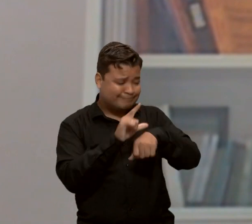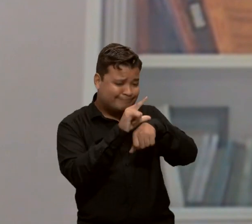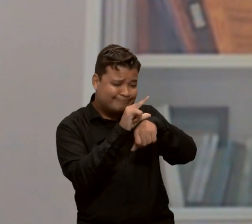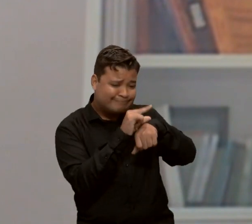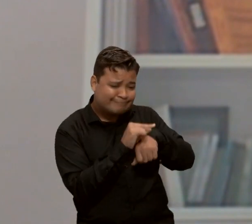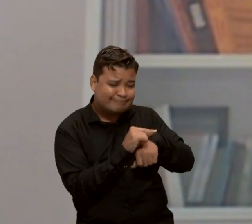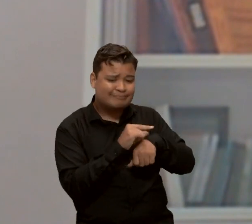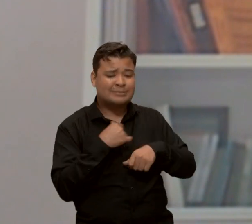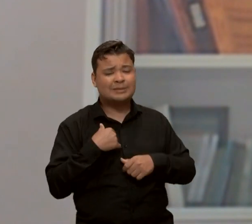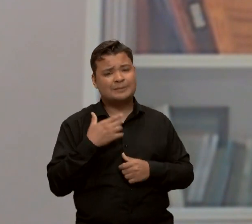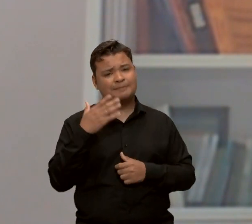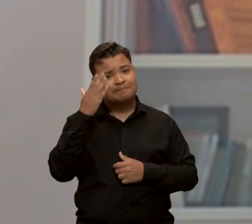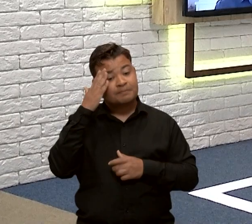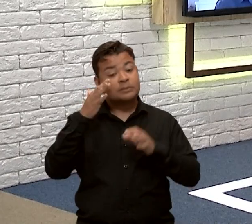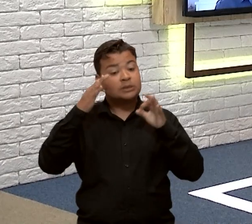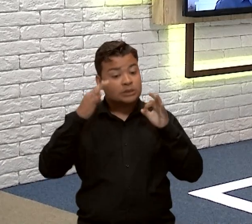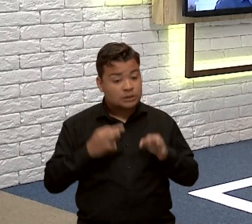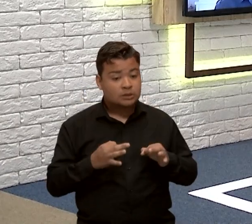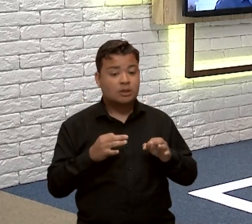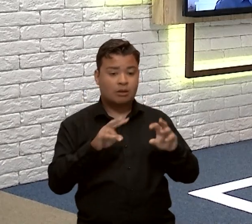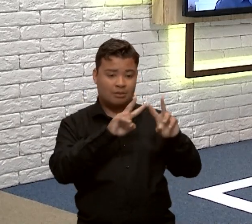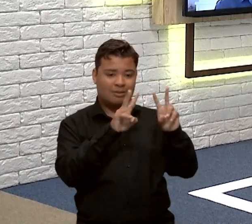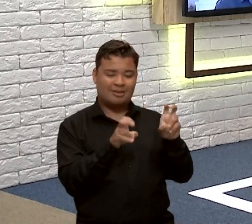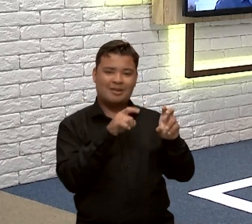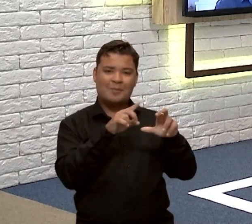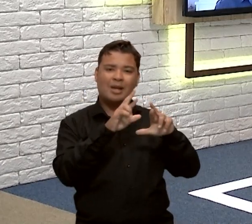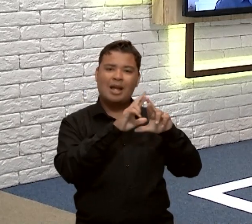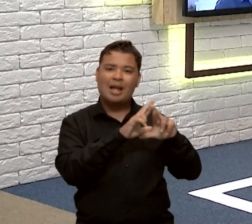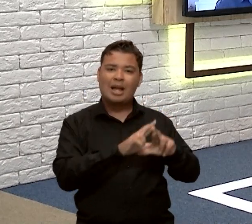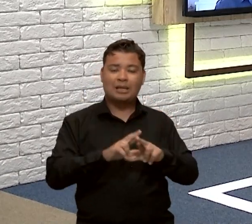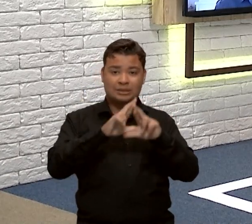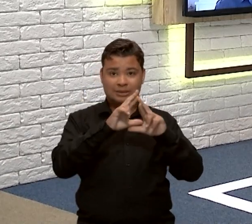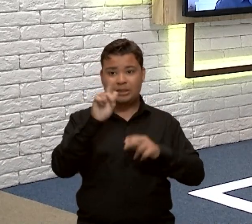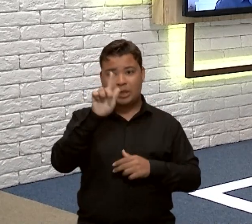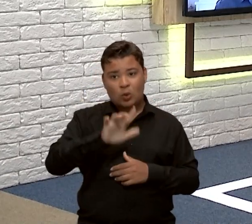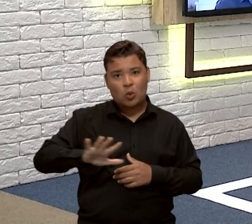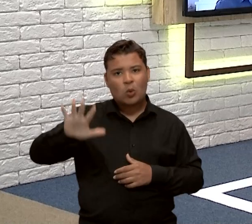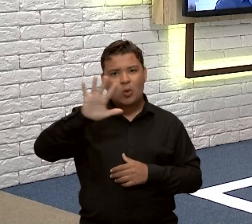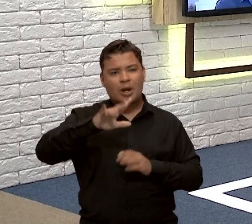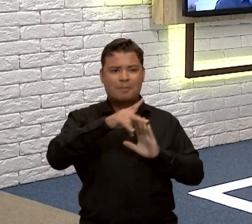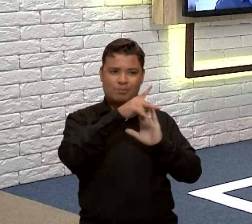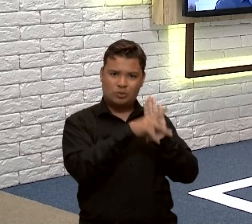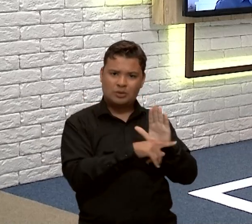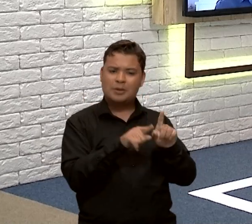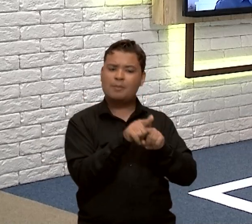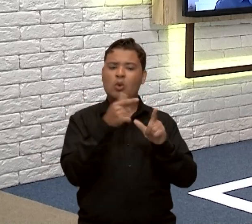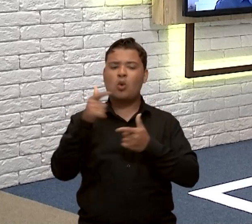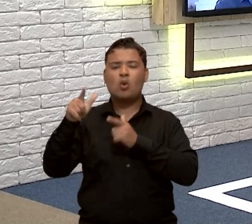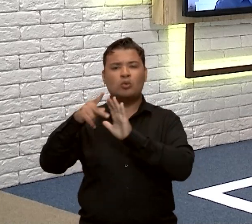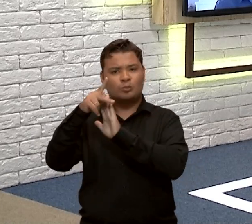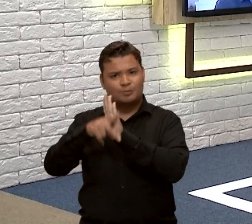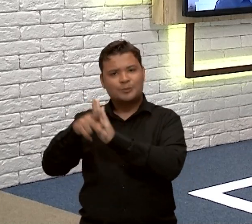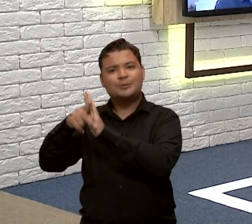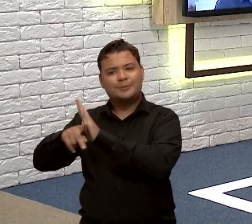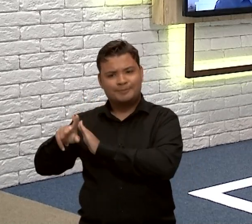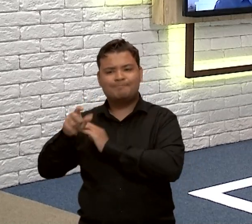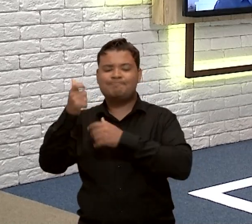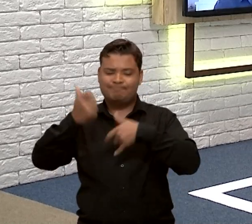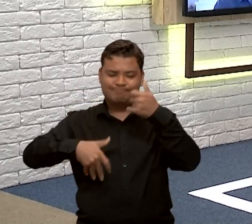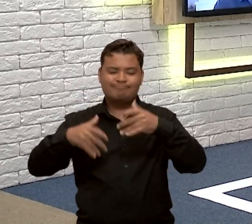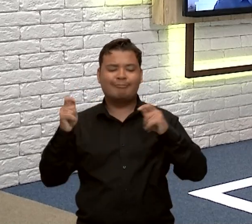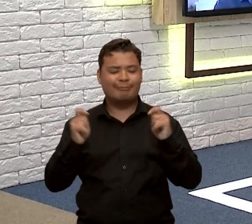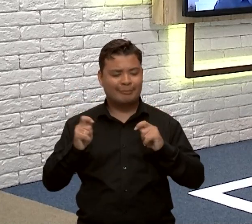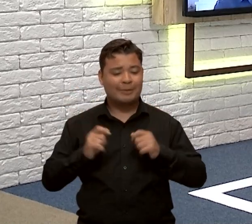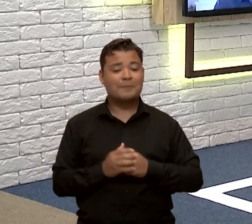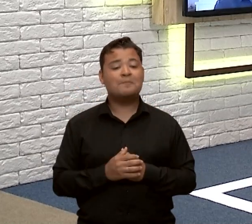falar mais do Recicla Goiás e de outros projetos, né, que são desenvolvidos, porque no próximo bloco a gente dá destaque a outras